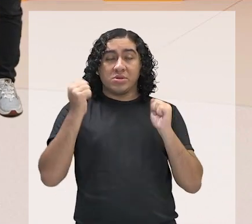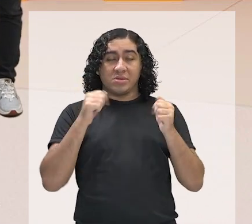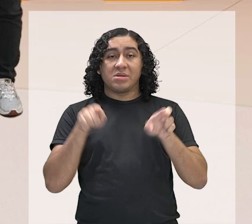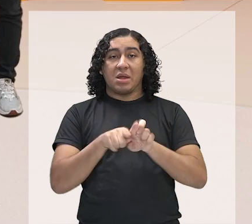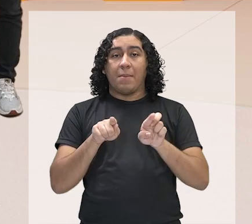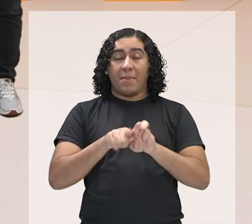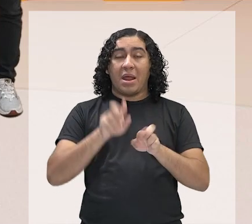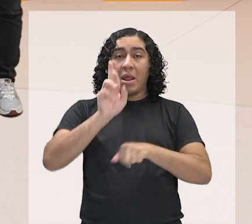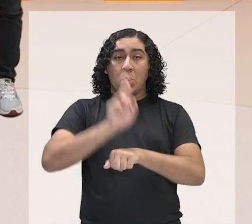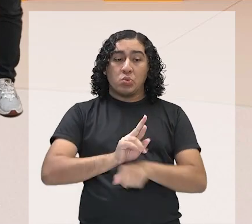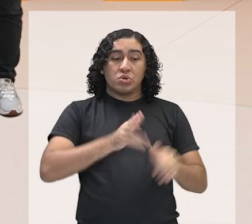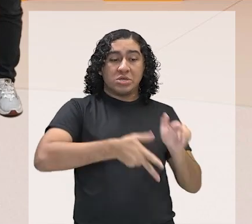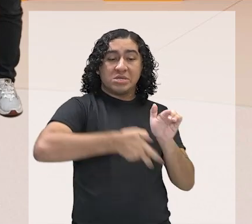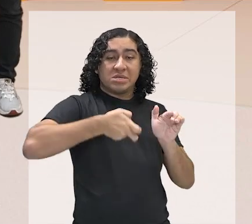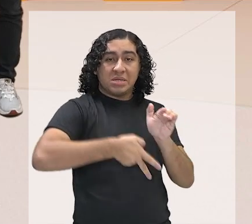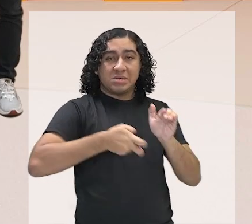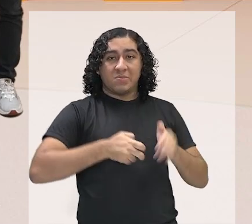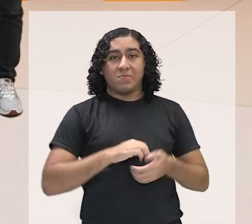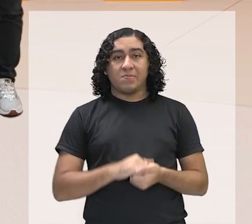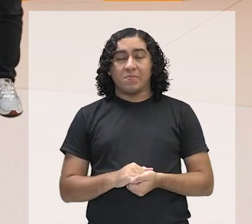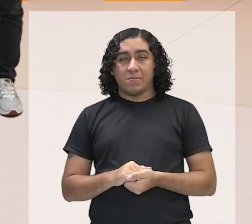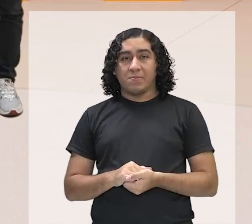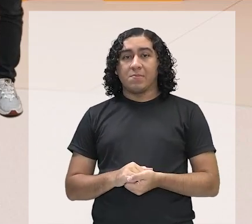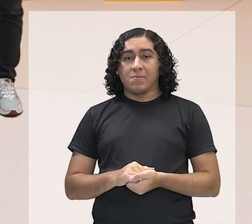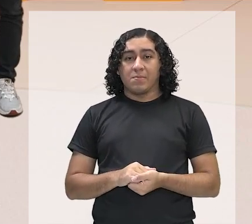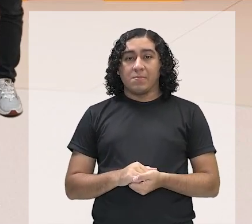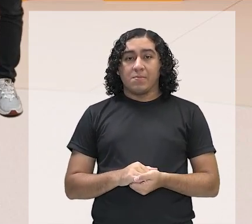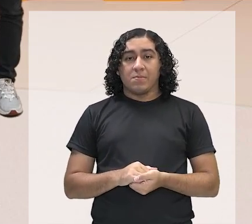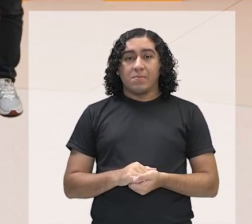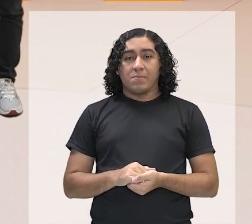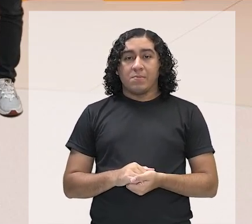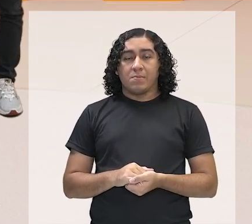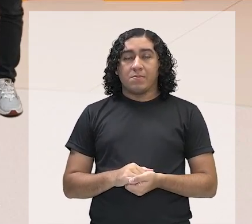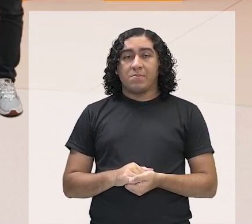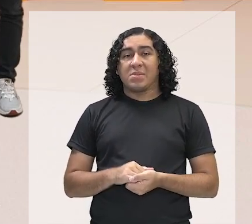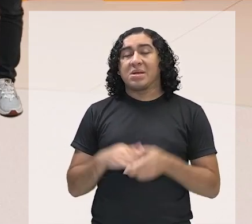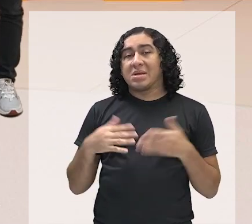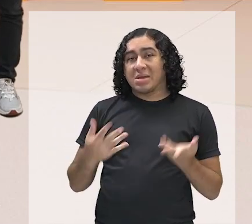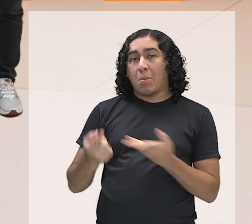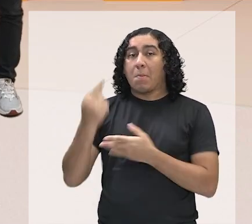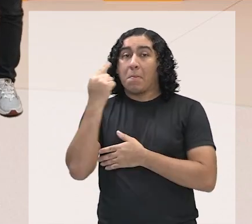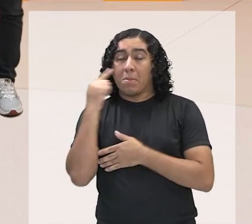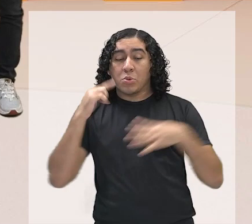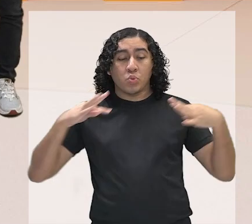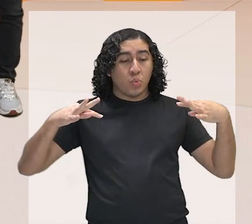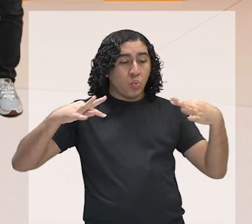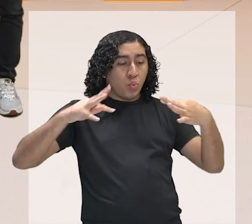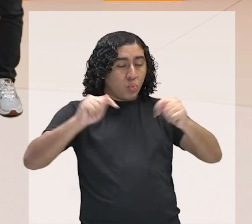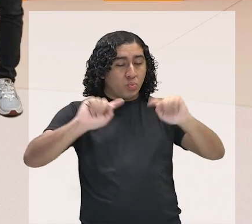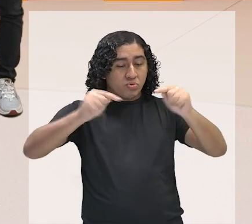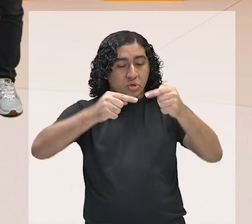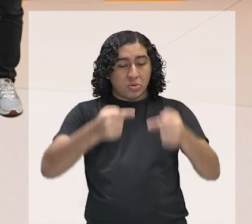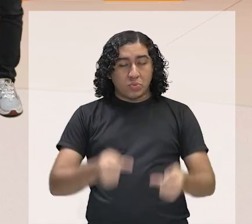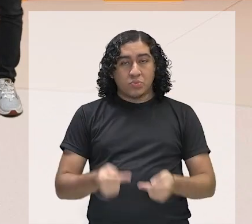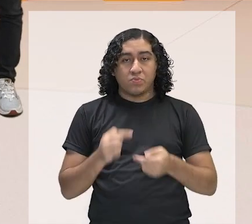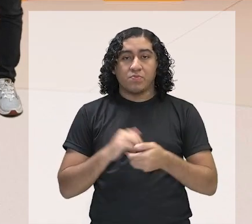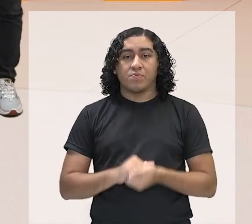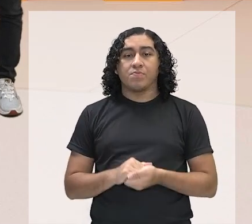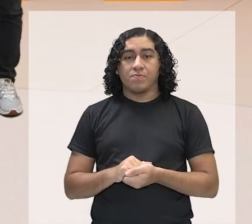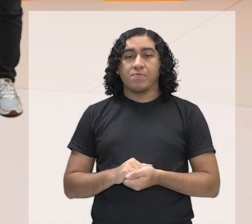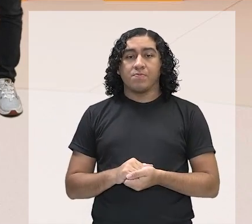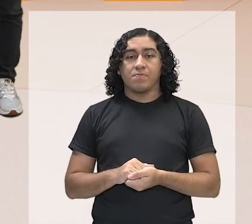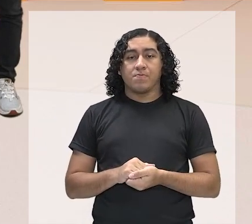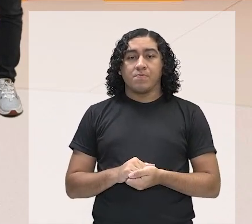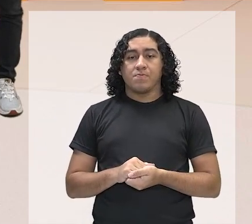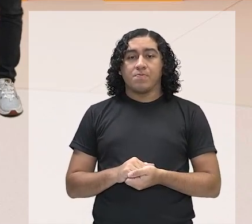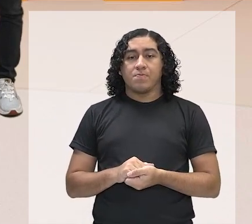dos recursos naturais. Então, isso não foi levado em consideração, certo? Então, acabaram